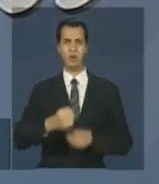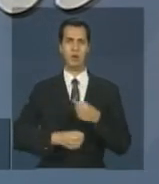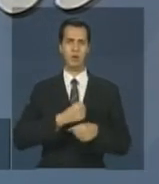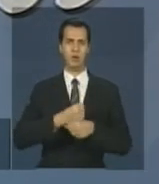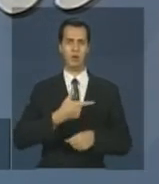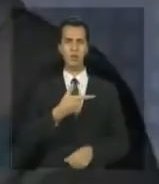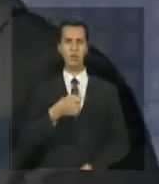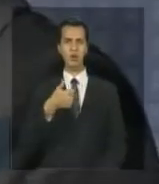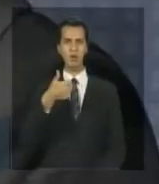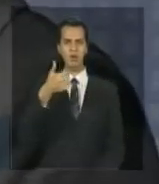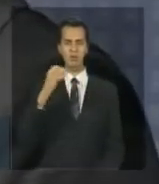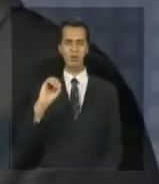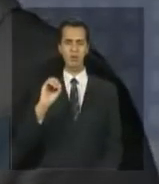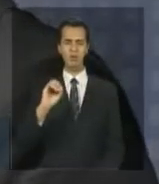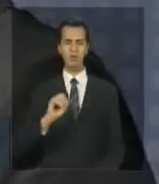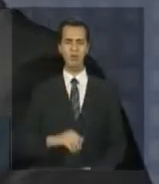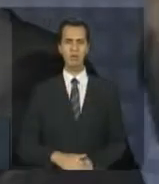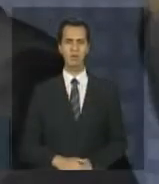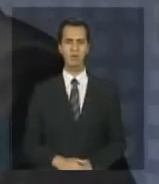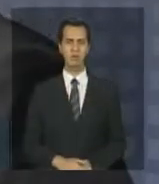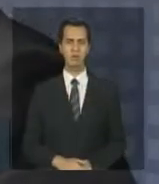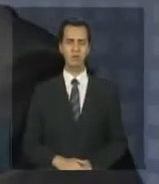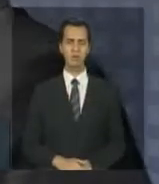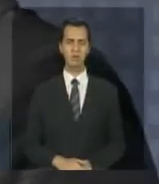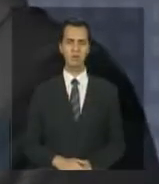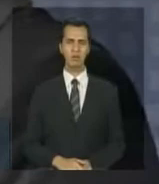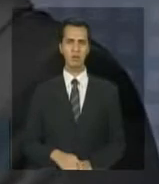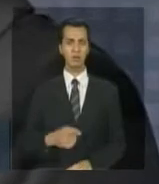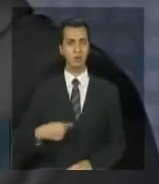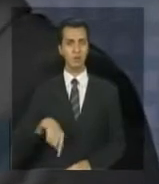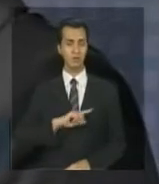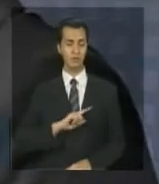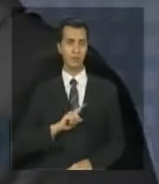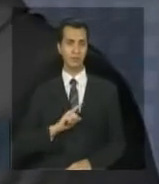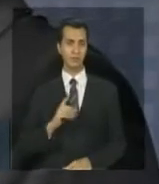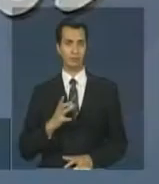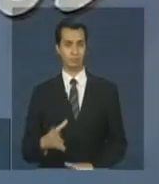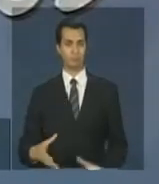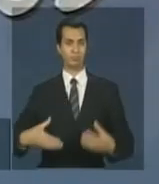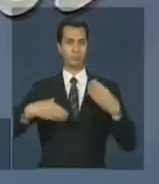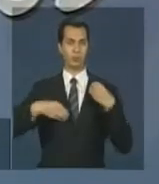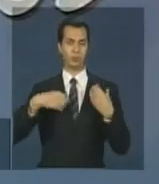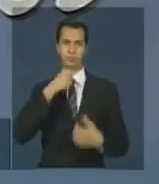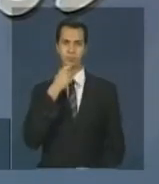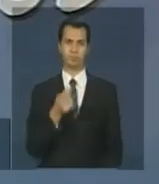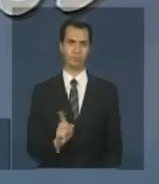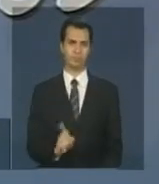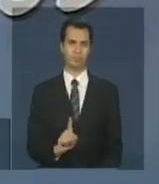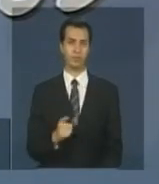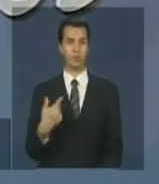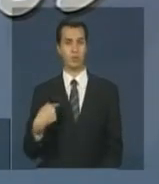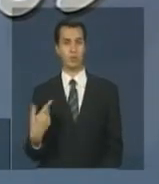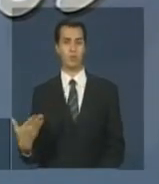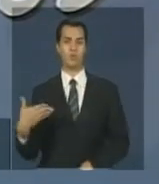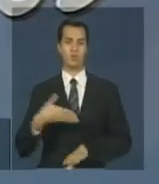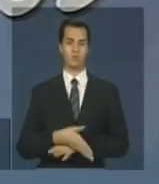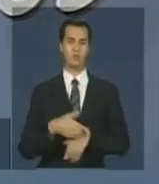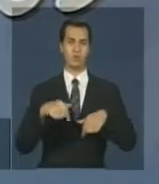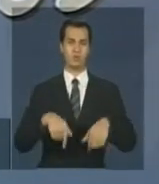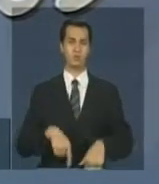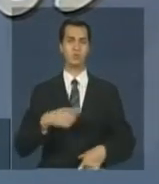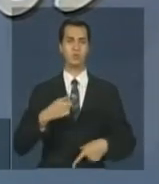10 10 a gente não tinha assumido e eu vim para cá porque tinha